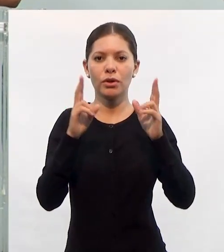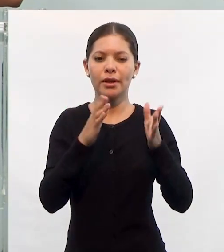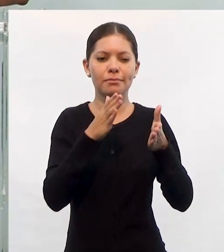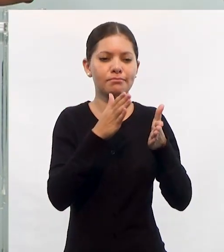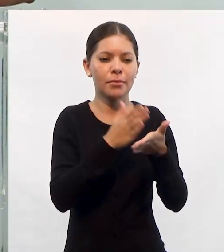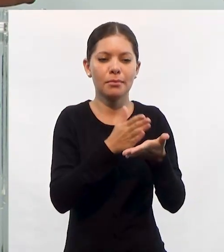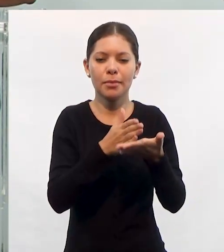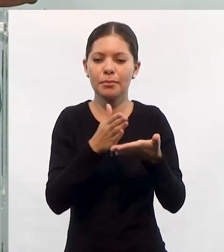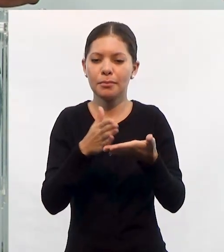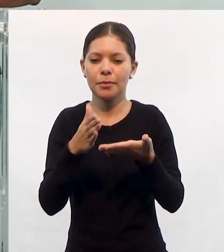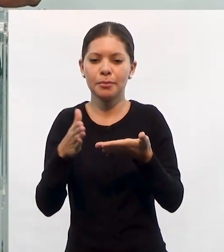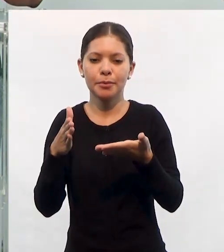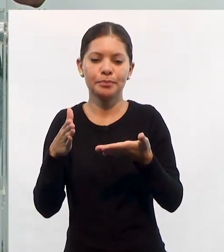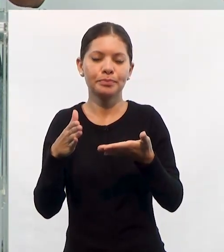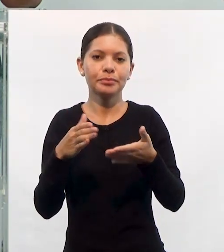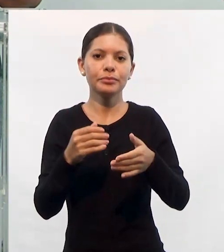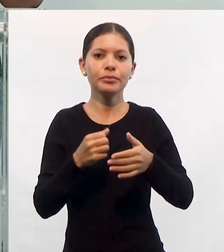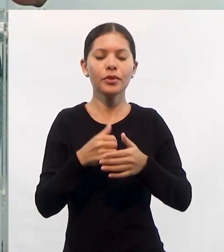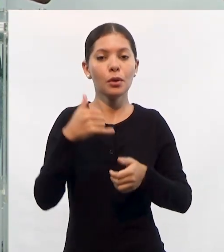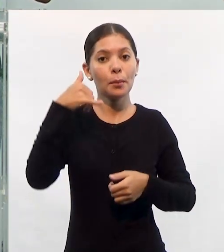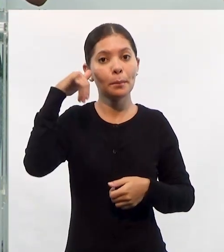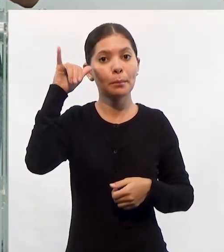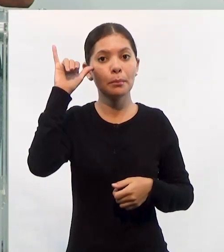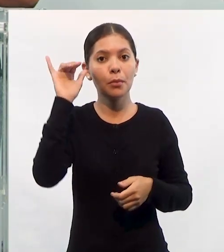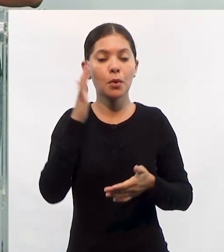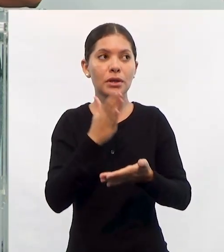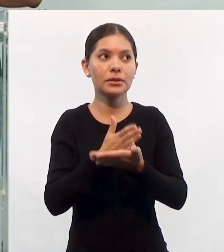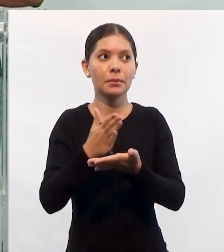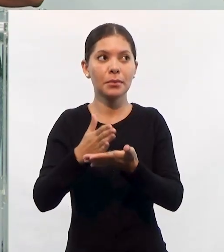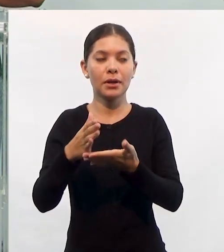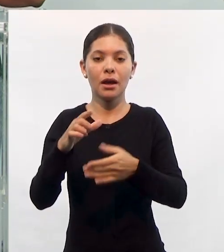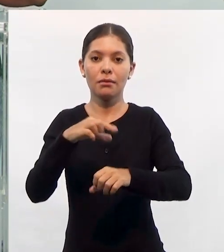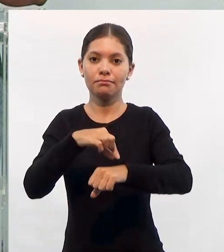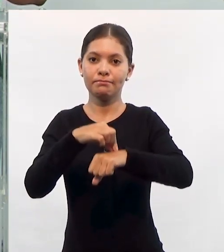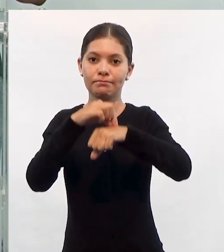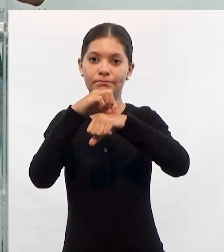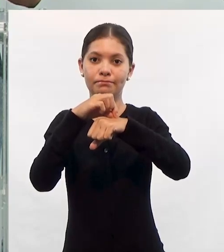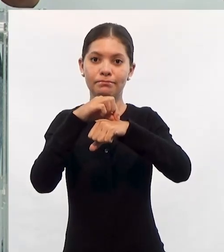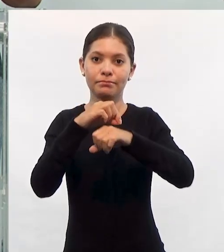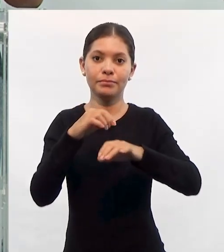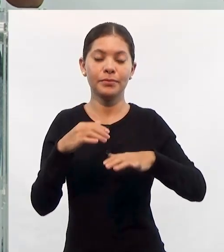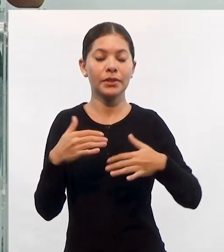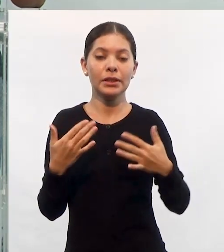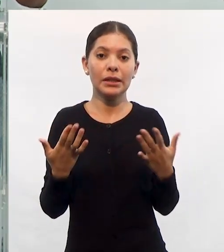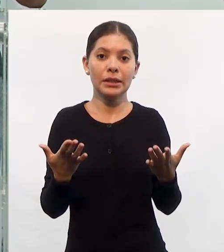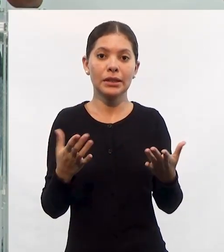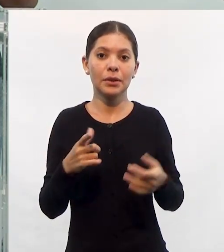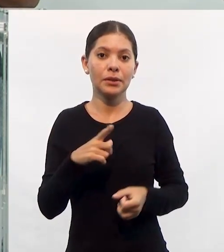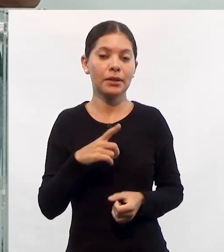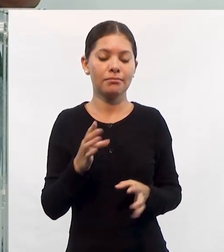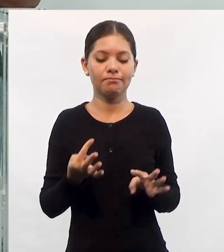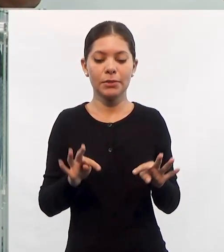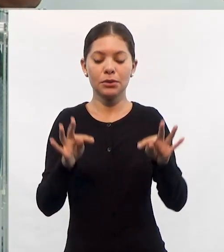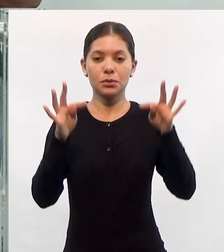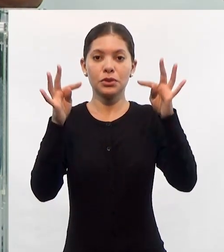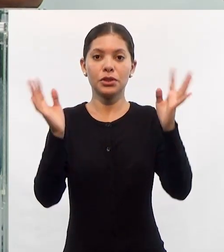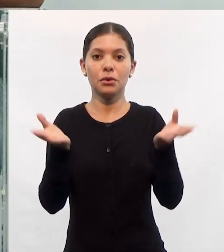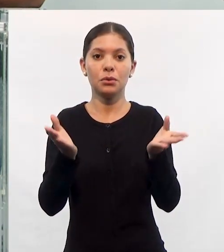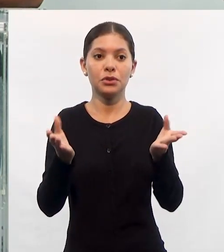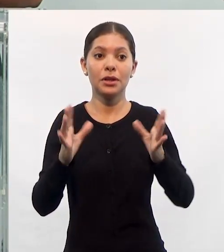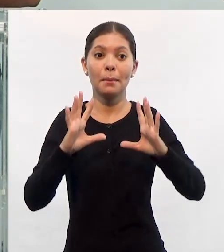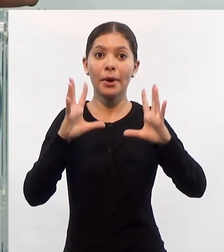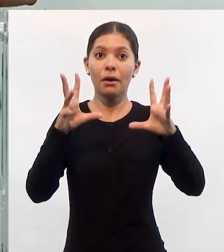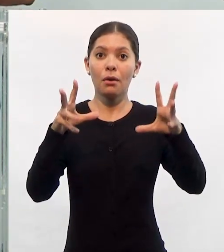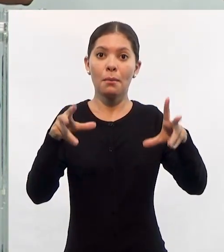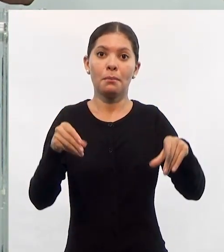tudo e desossar um boi, separar os cortes de carne. Então, apesar de termos muita tecnologia hoje, a